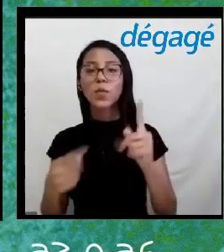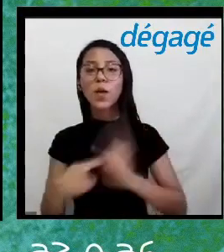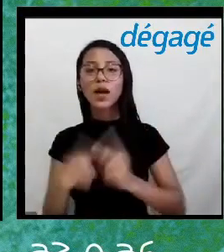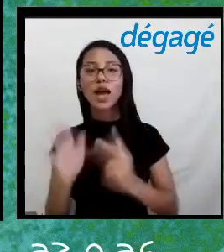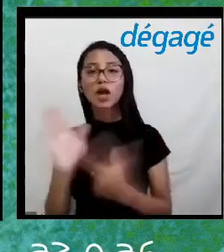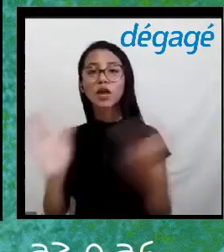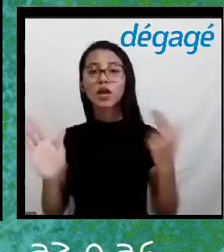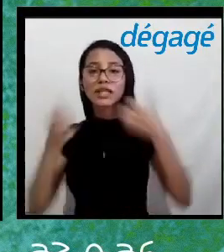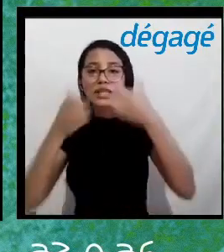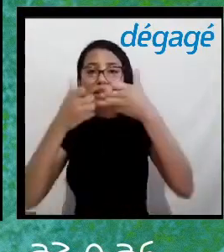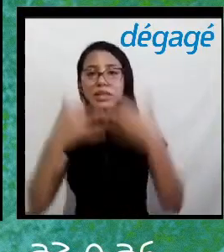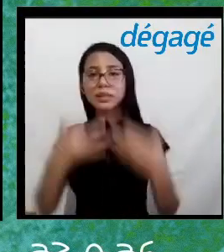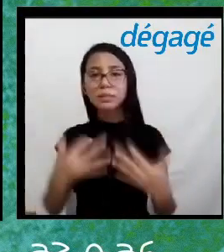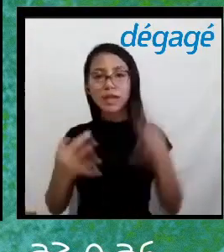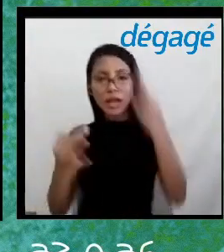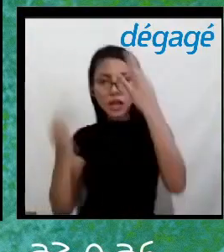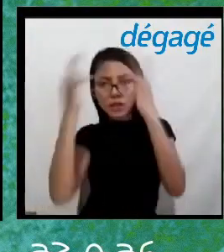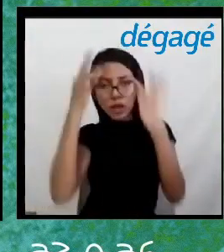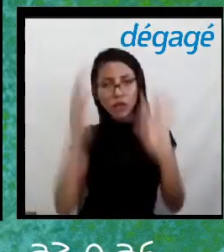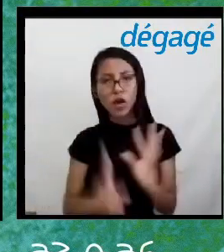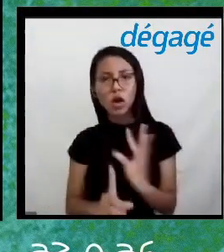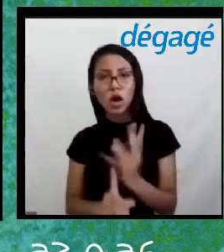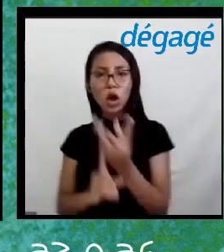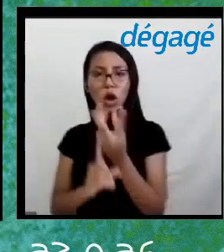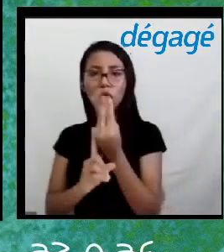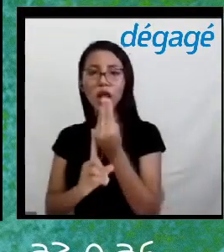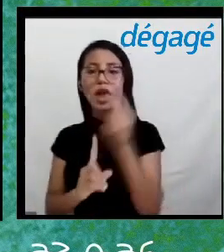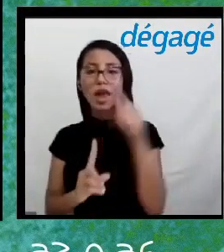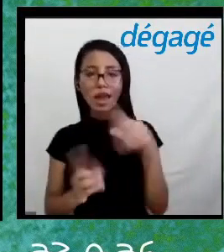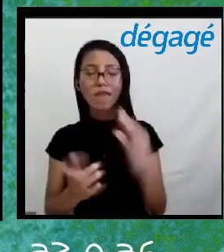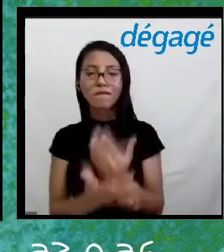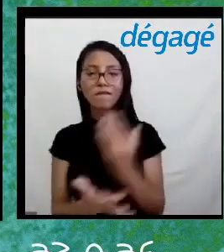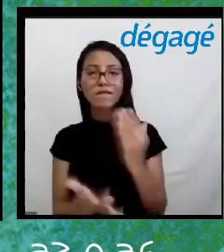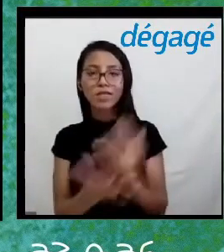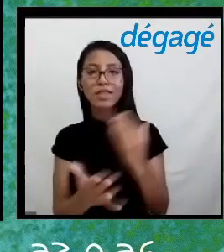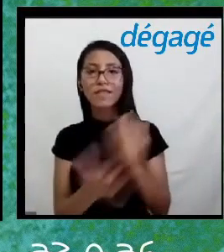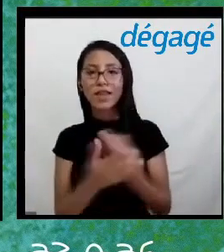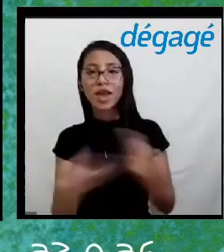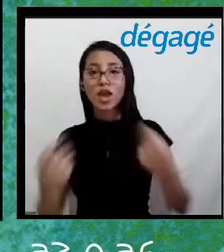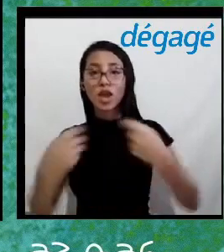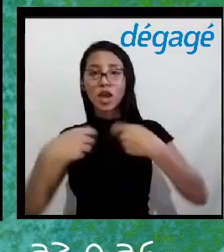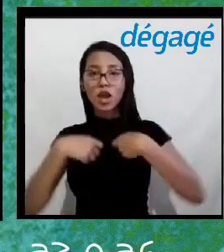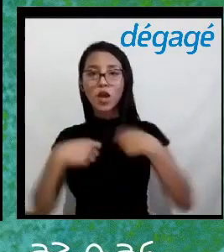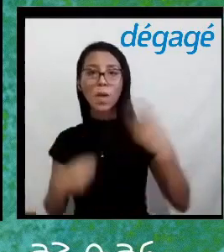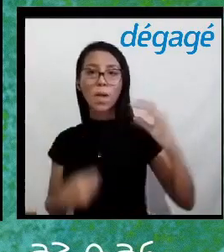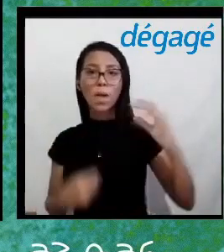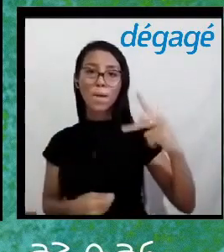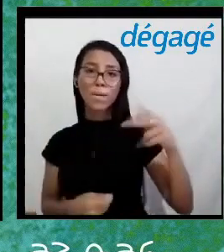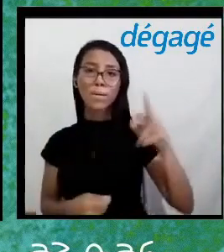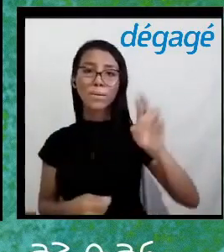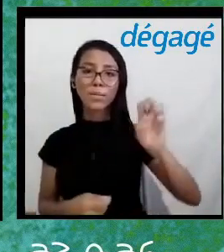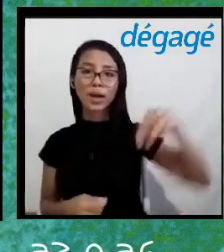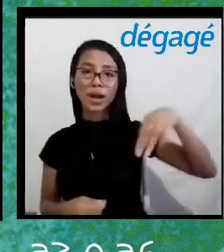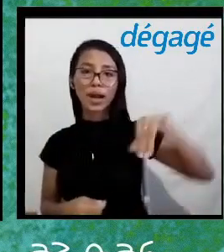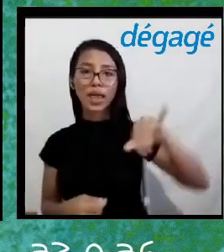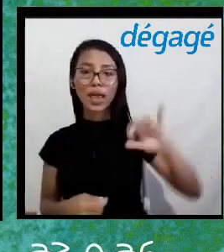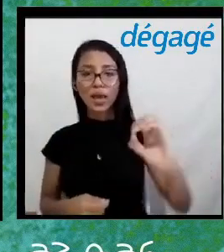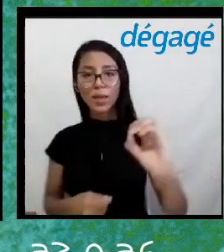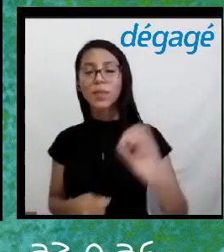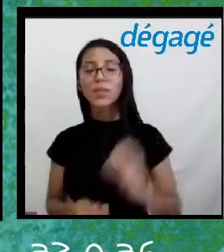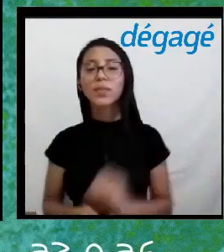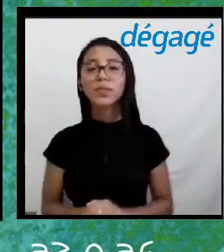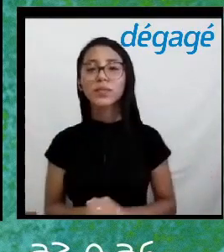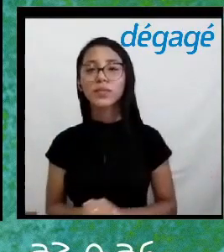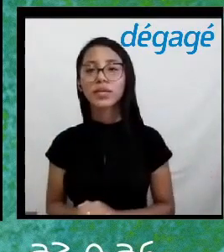Arte. E atualmente é professor titular e pesquisador do Programa de Pós-Graduação em Artes Cênicas da